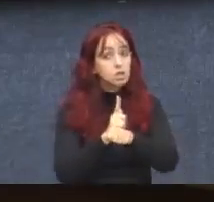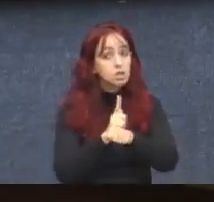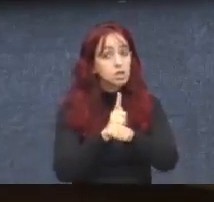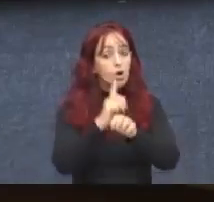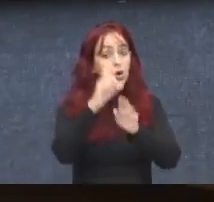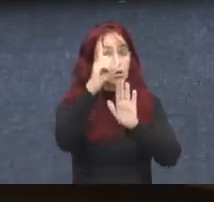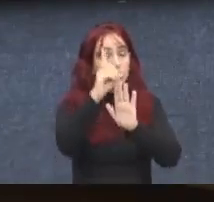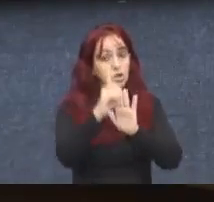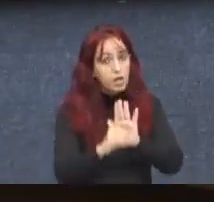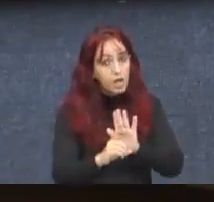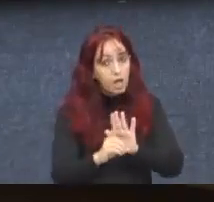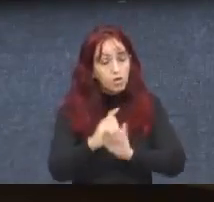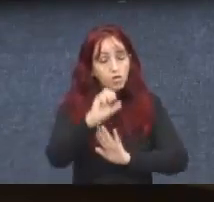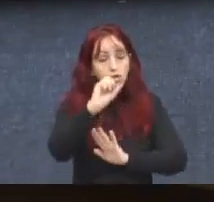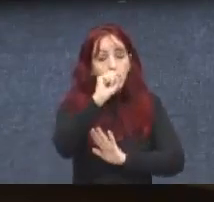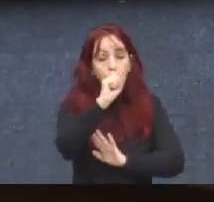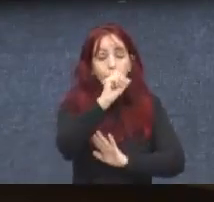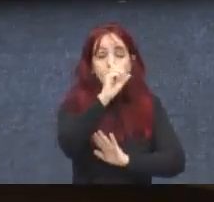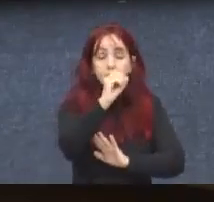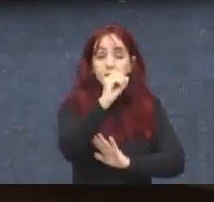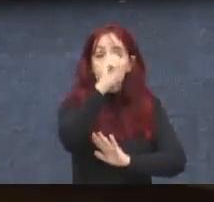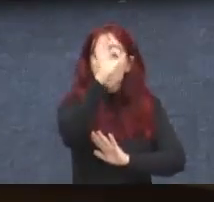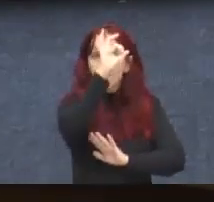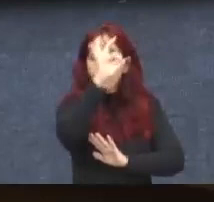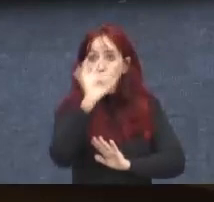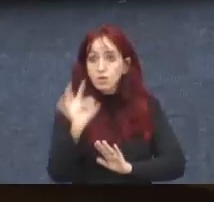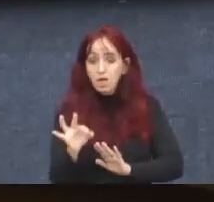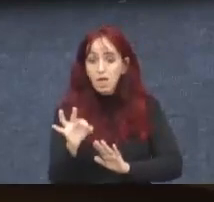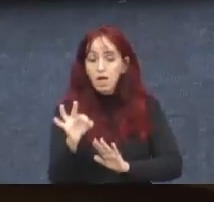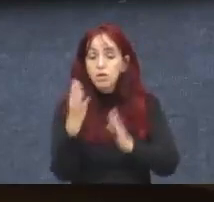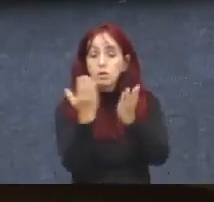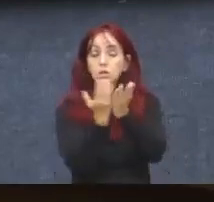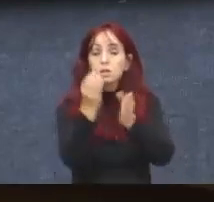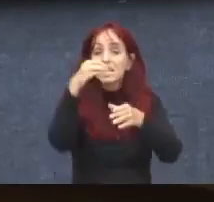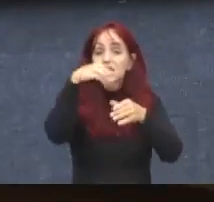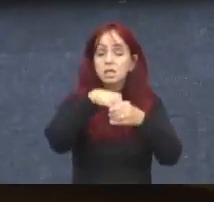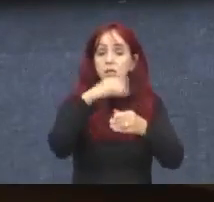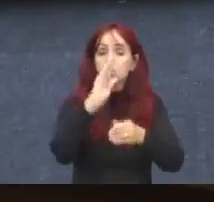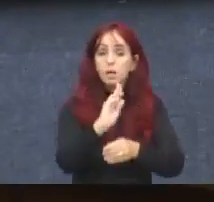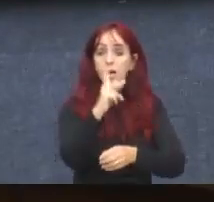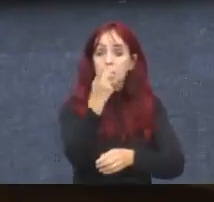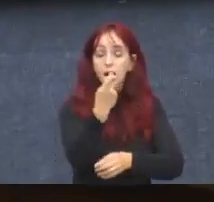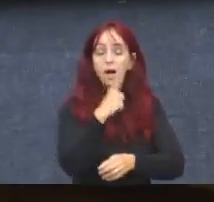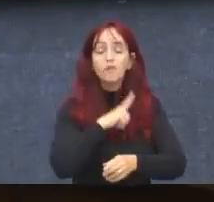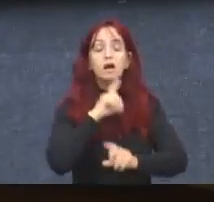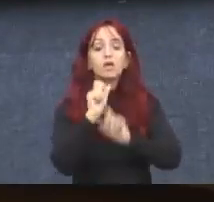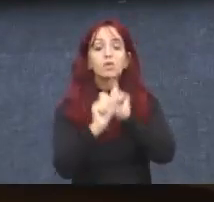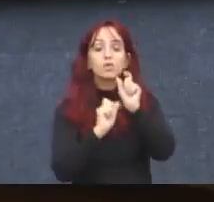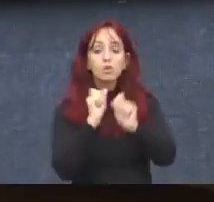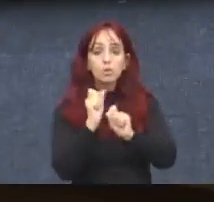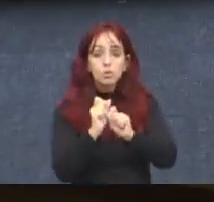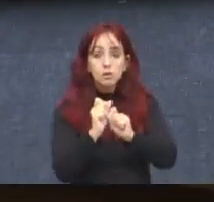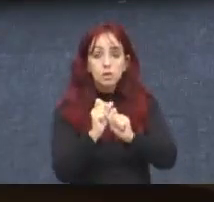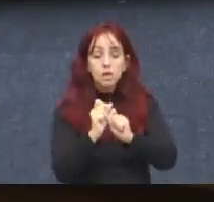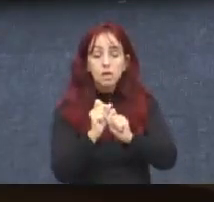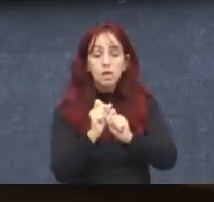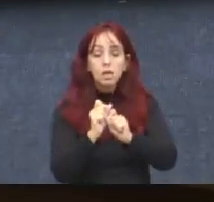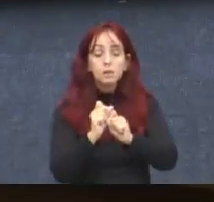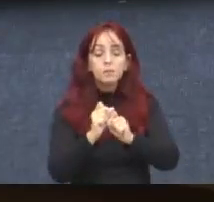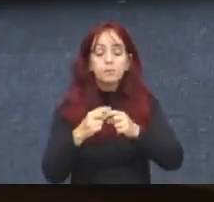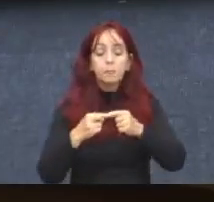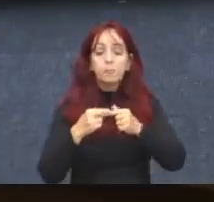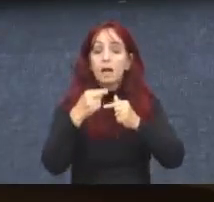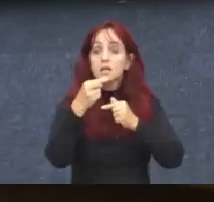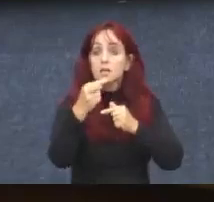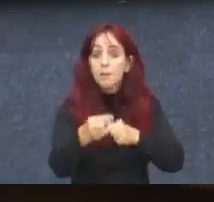dos 80% dos cristãos dentro dessa cidade, onde vai instituir a Semana Pascual,